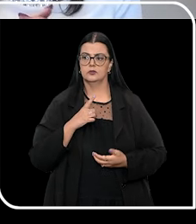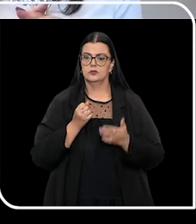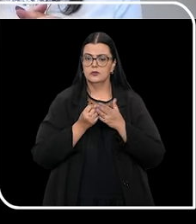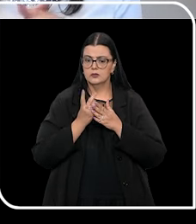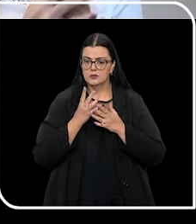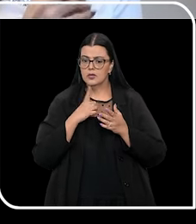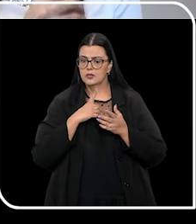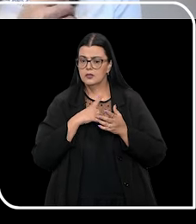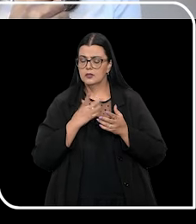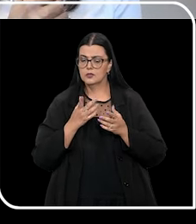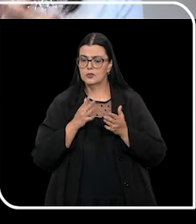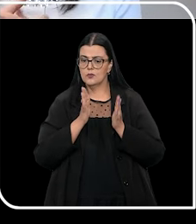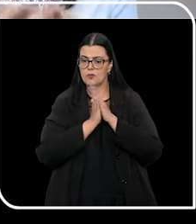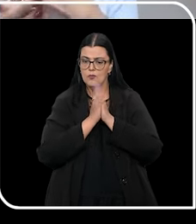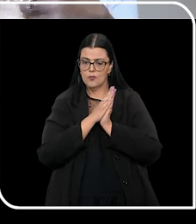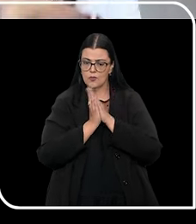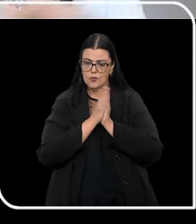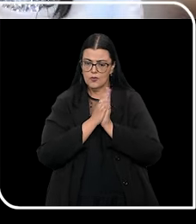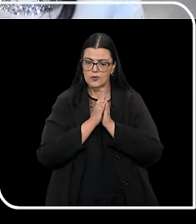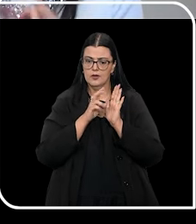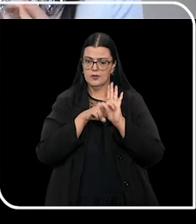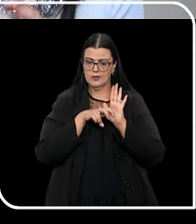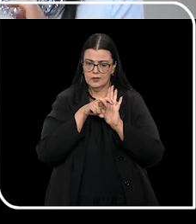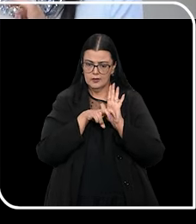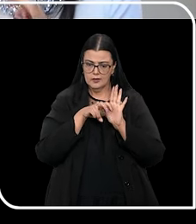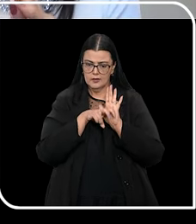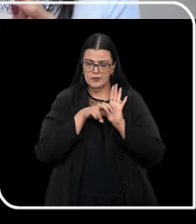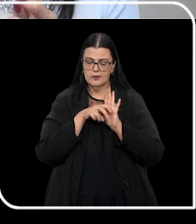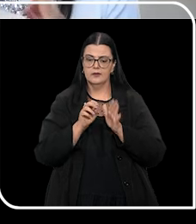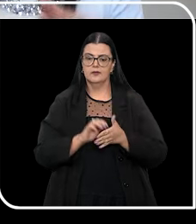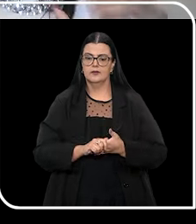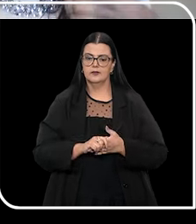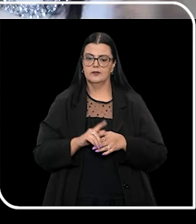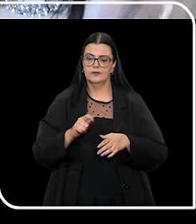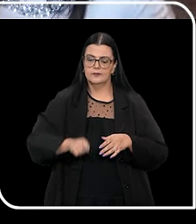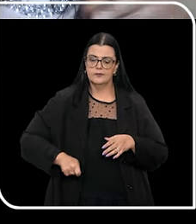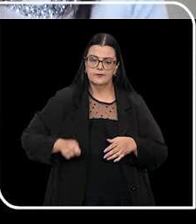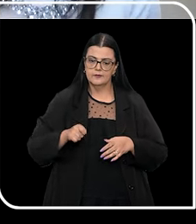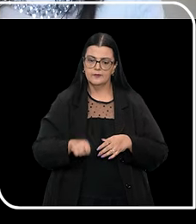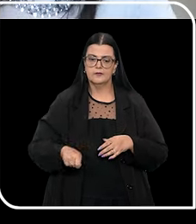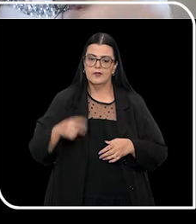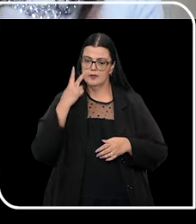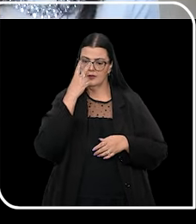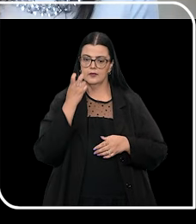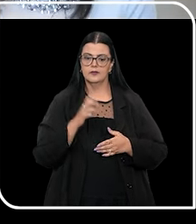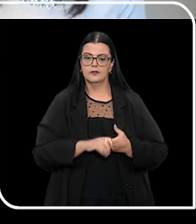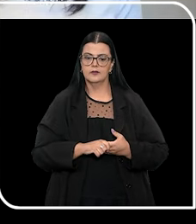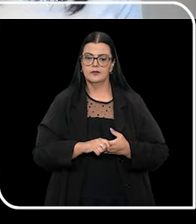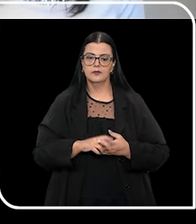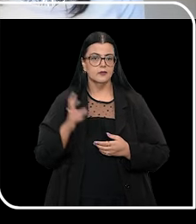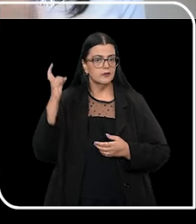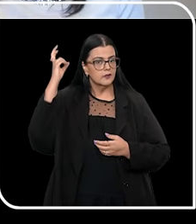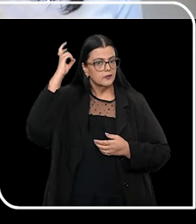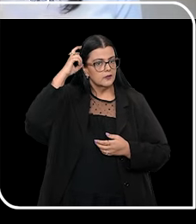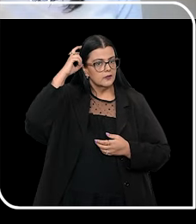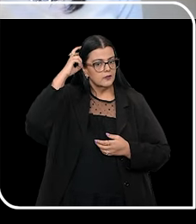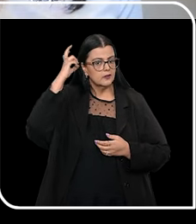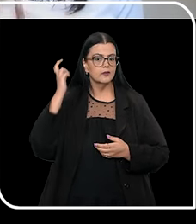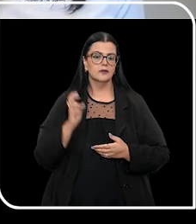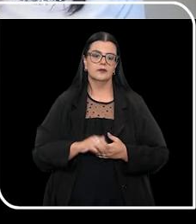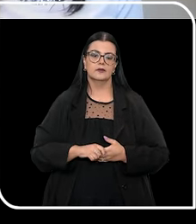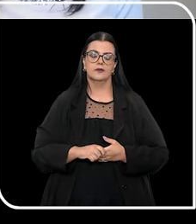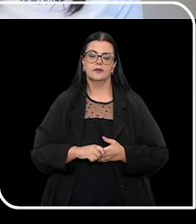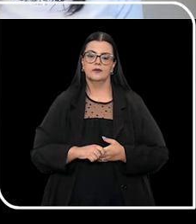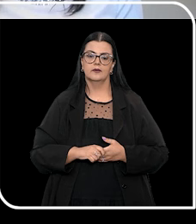mas que a gente também tem será quantos de nós temos e a Barbie cadeirante a Barbie né com Com bengala porque é para cego a com